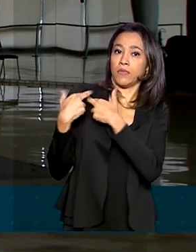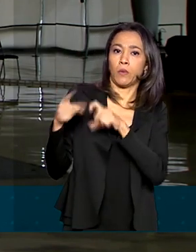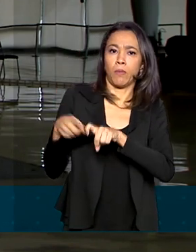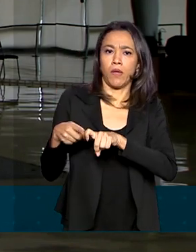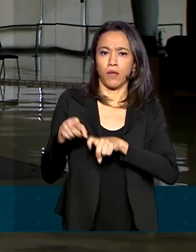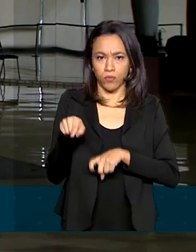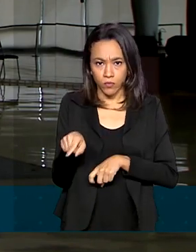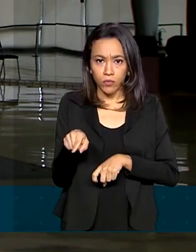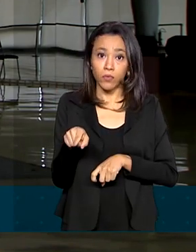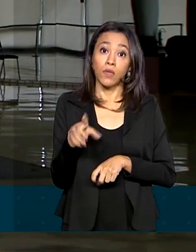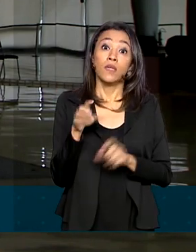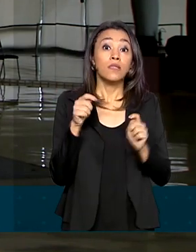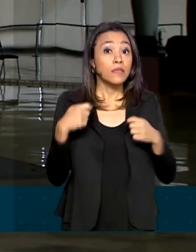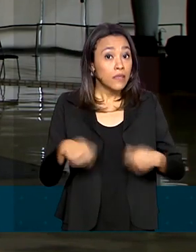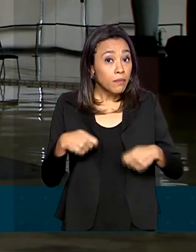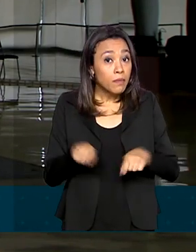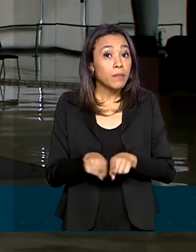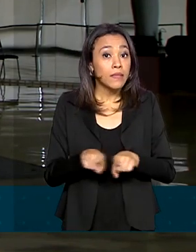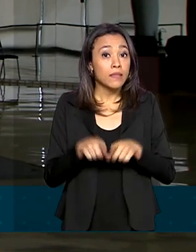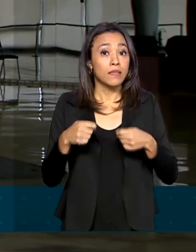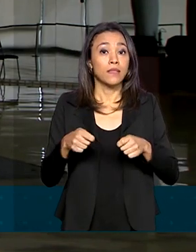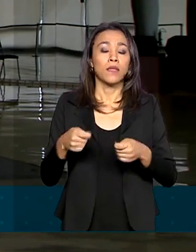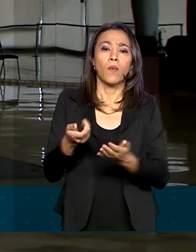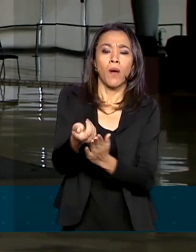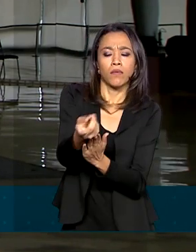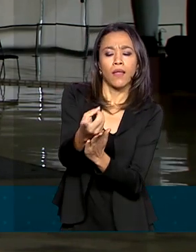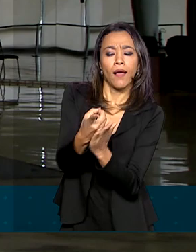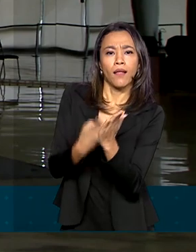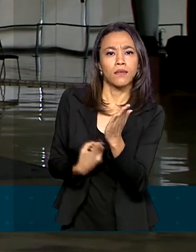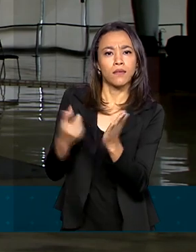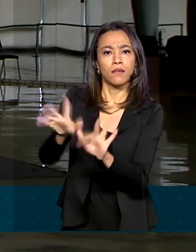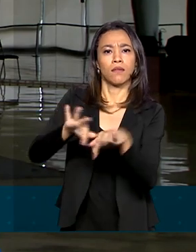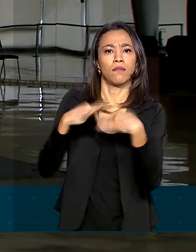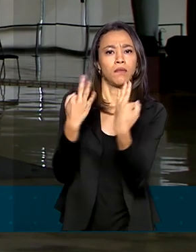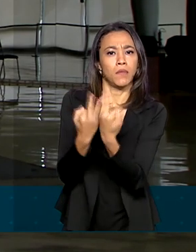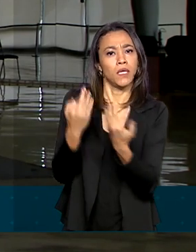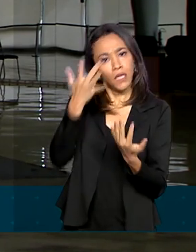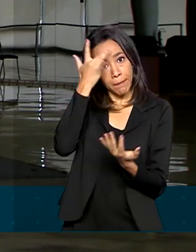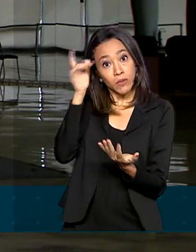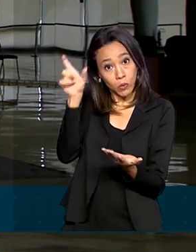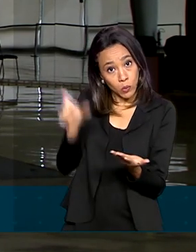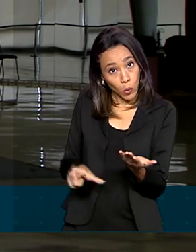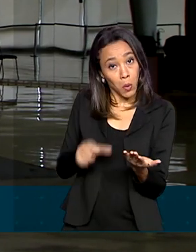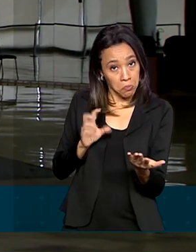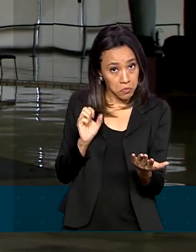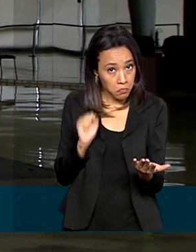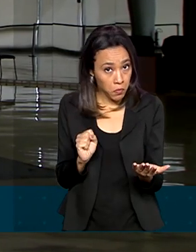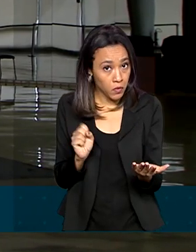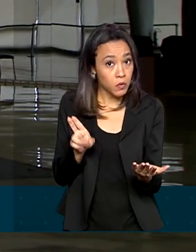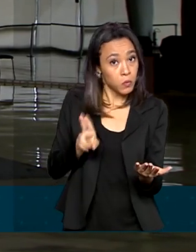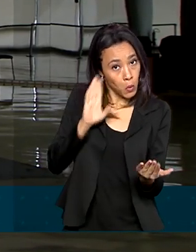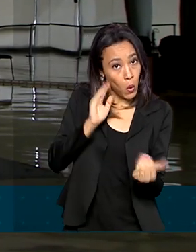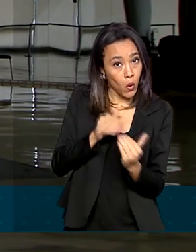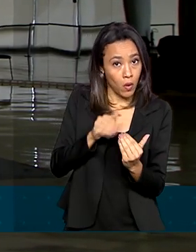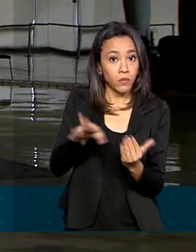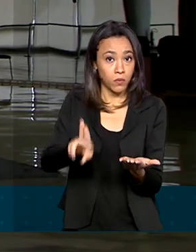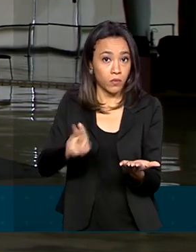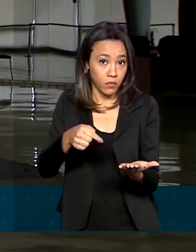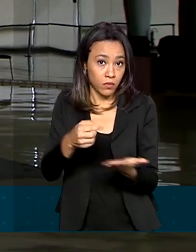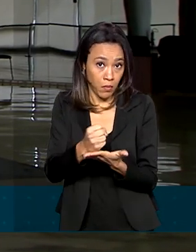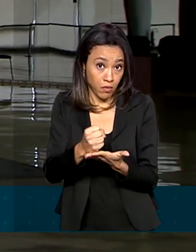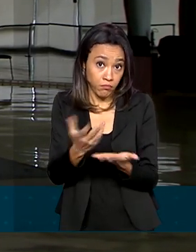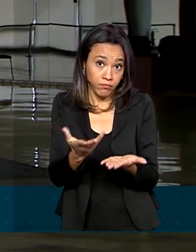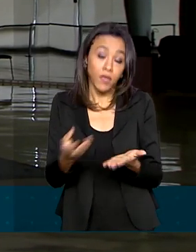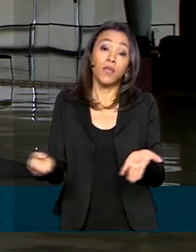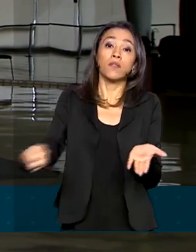ser necessária uma declaração do paciente ou de familiares autorizando o uso da medicação. Esse novo